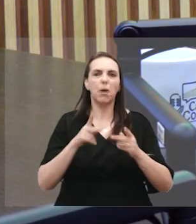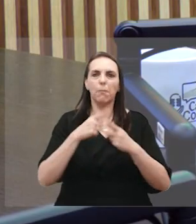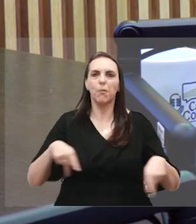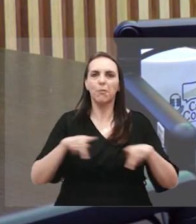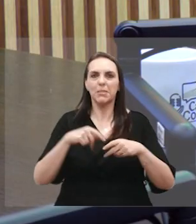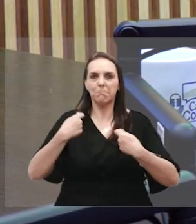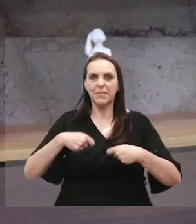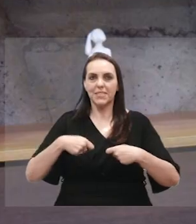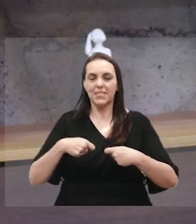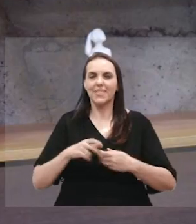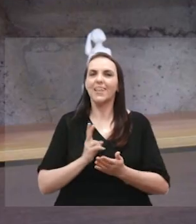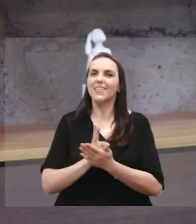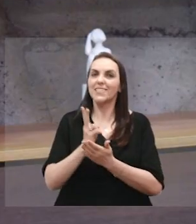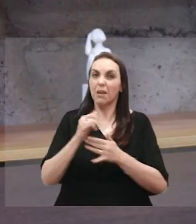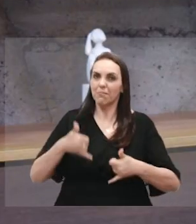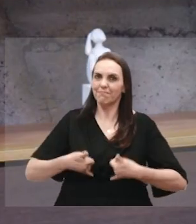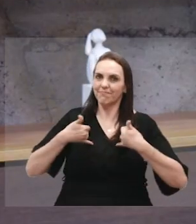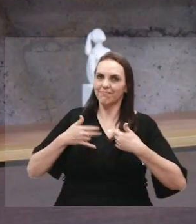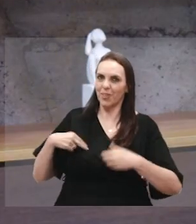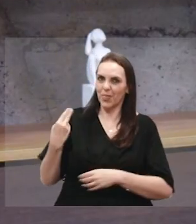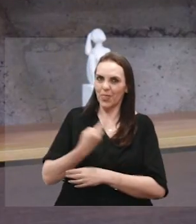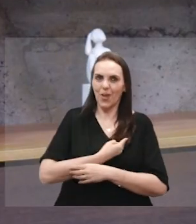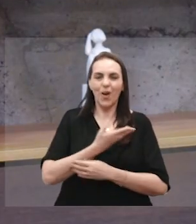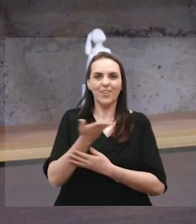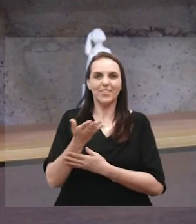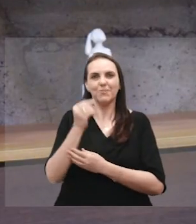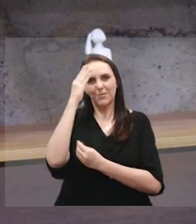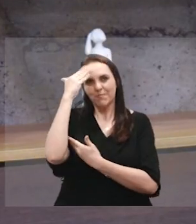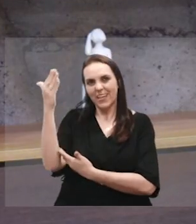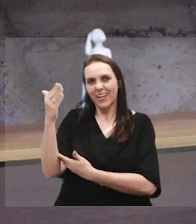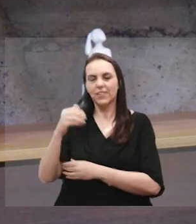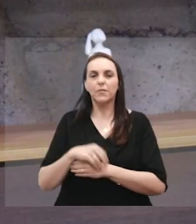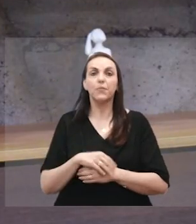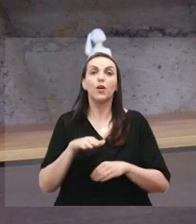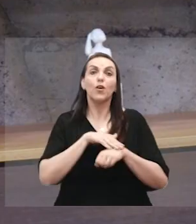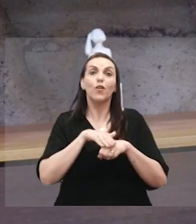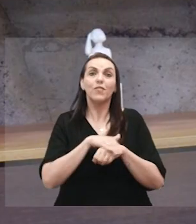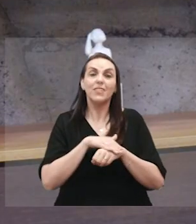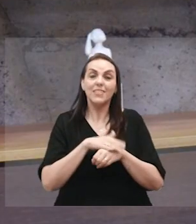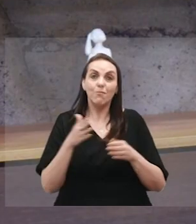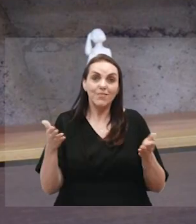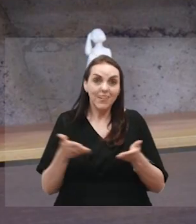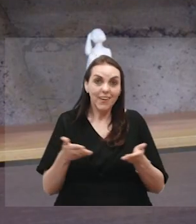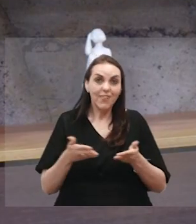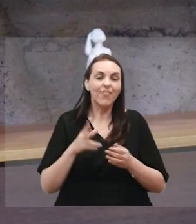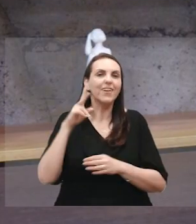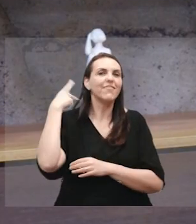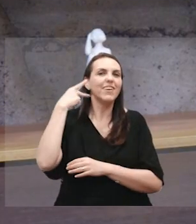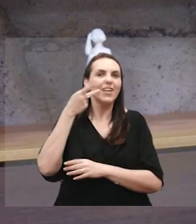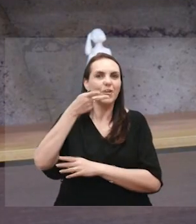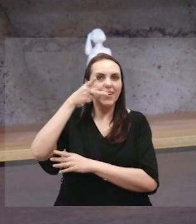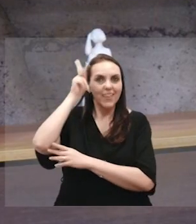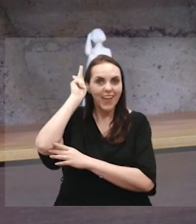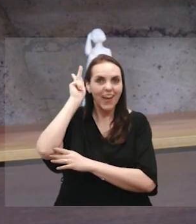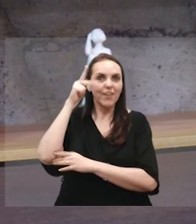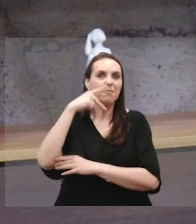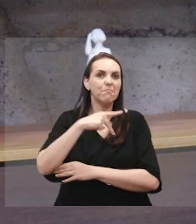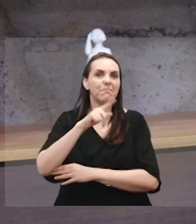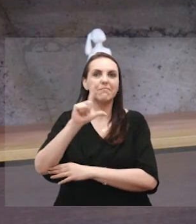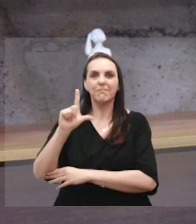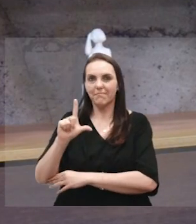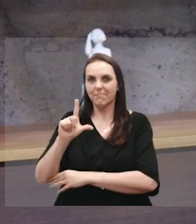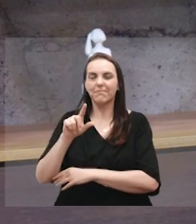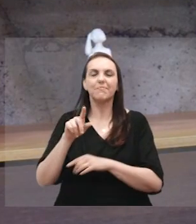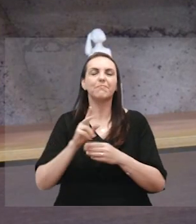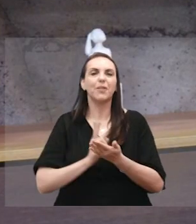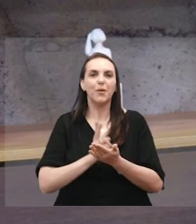população precisar. Como sempre, a honra foi toda nossa, muito obrigado. Acabamos de conversar então com o vereador Iago Morandi, do